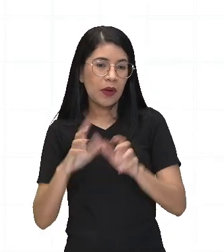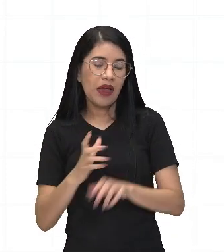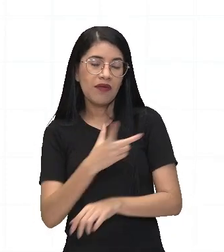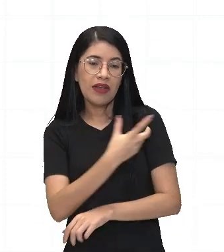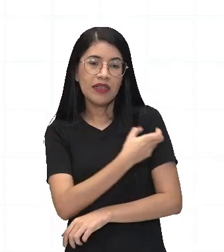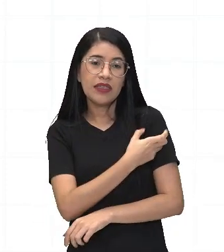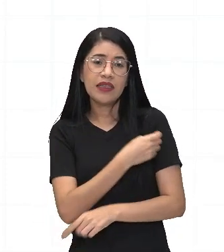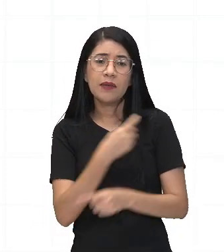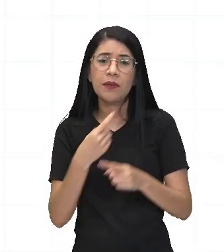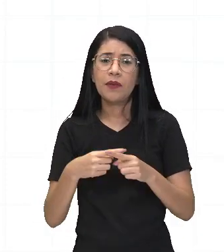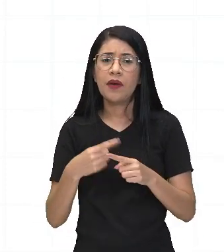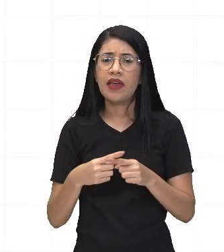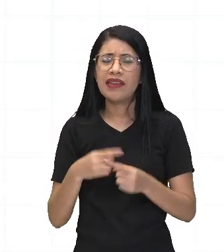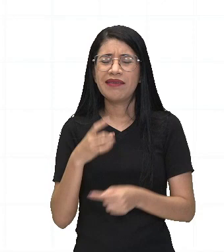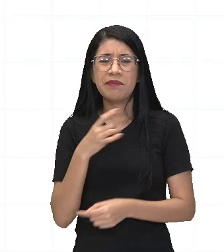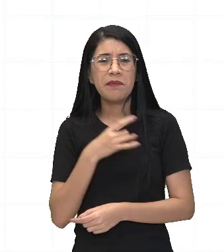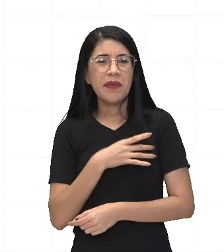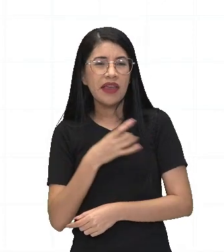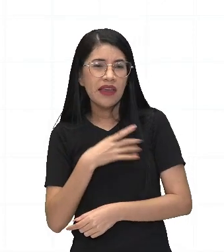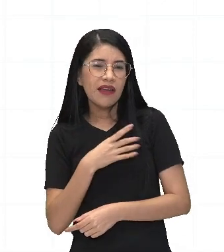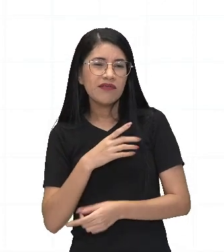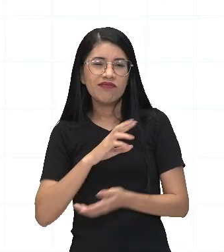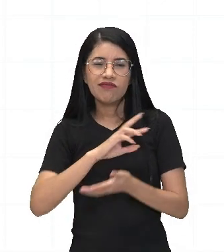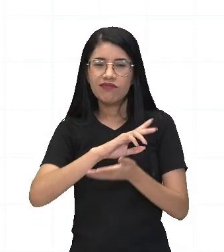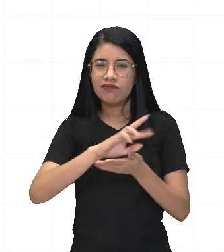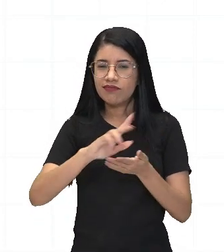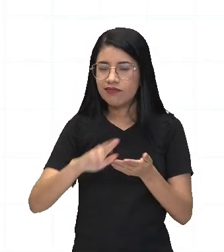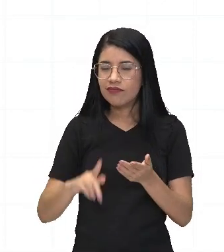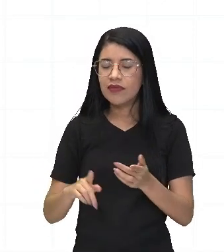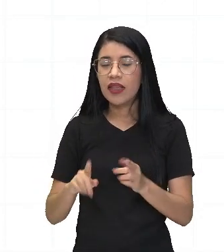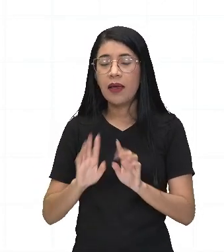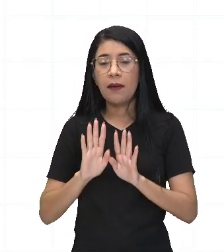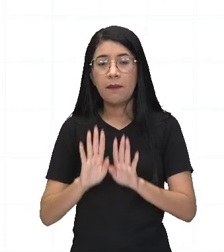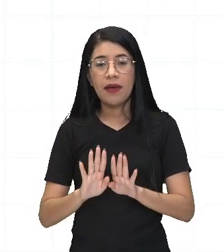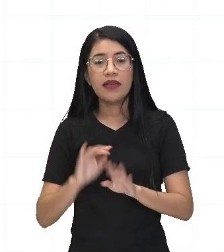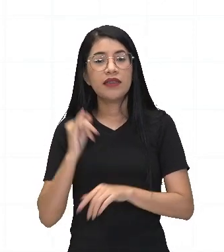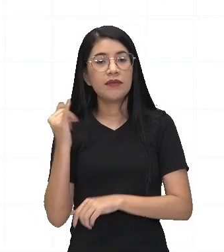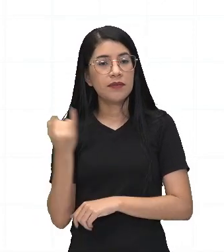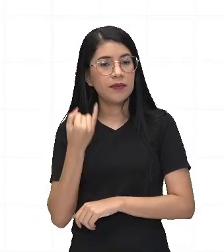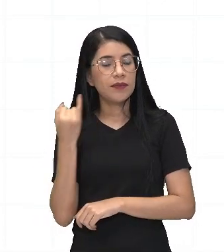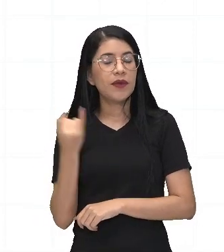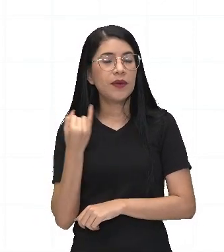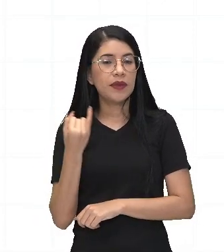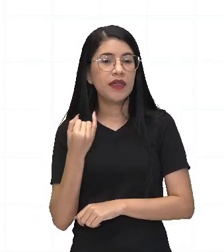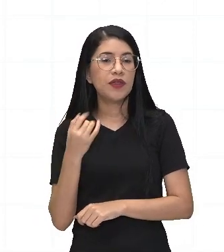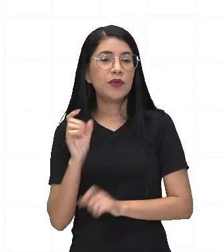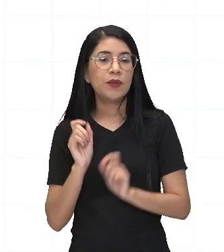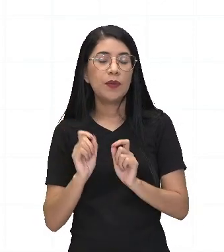vários receios ou medos, mas que eles são muito importantes para